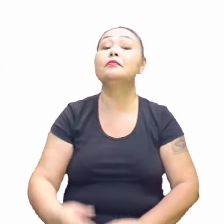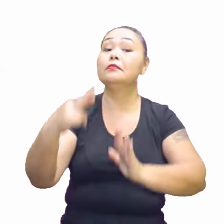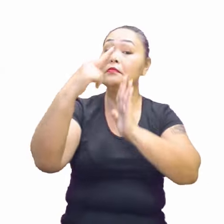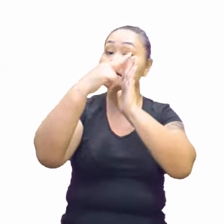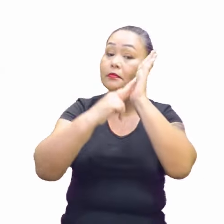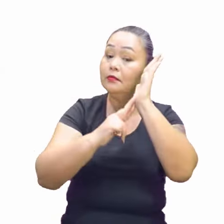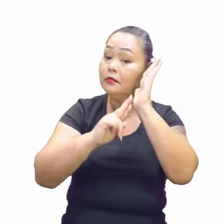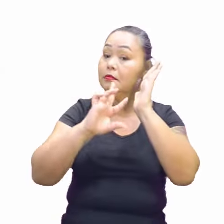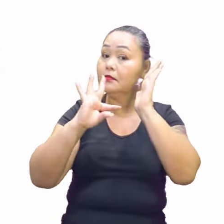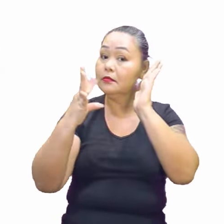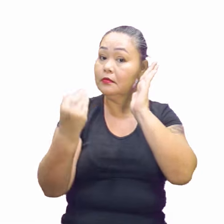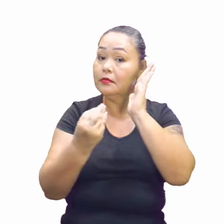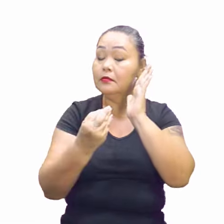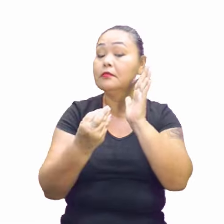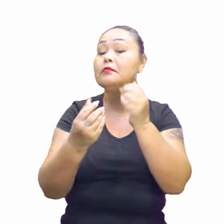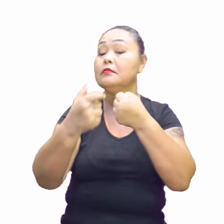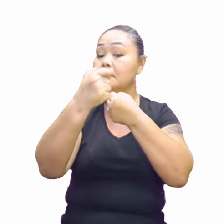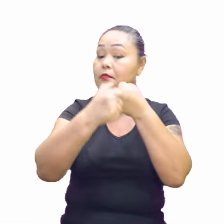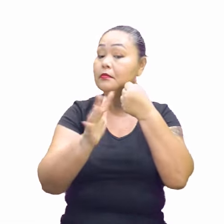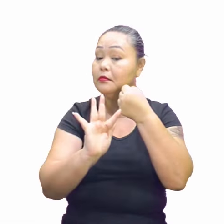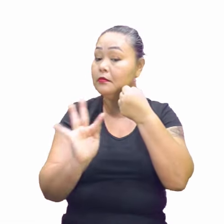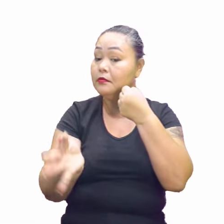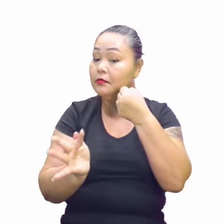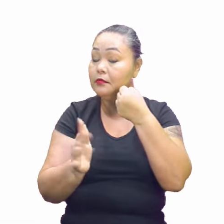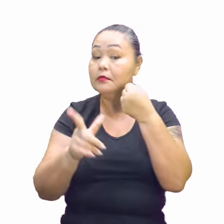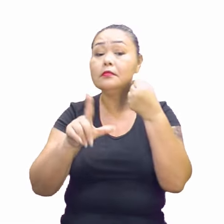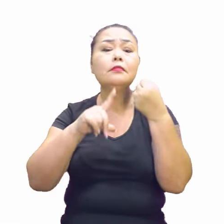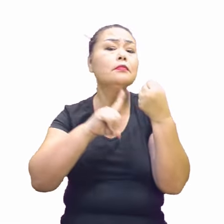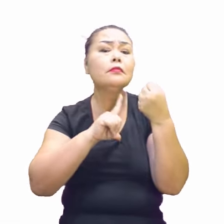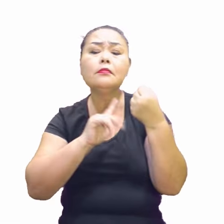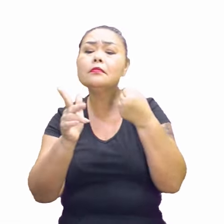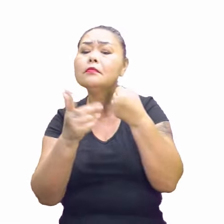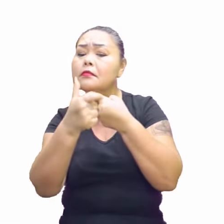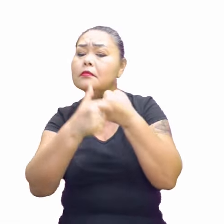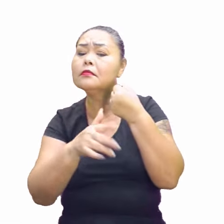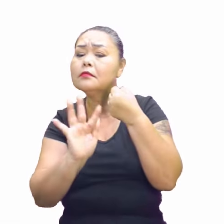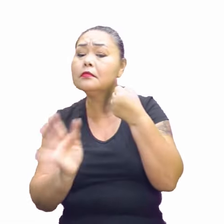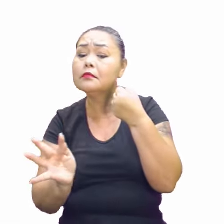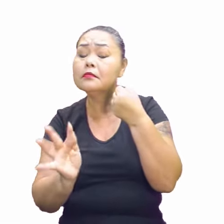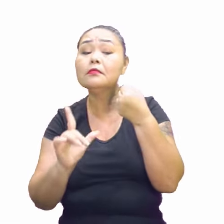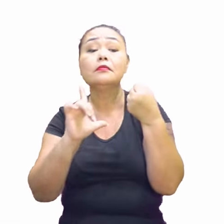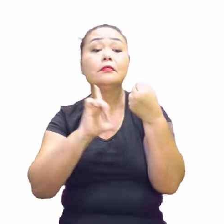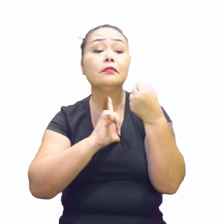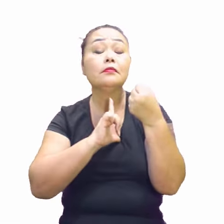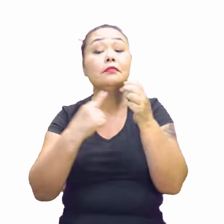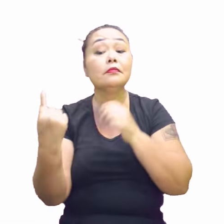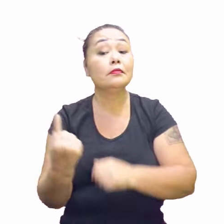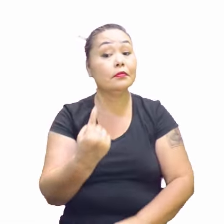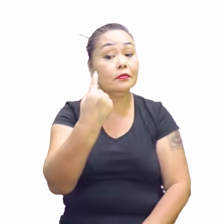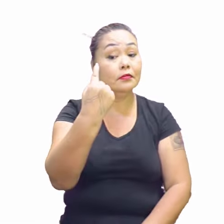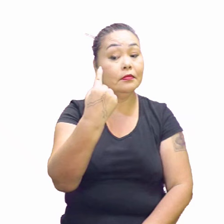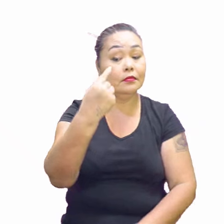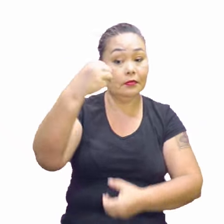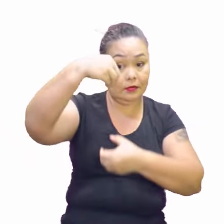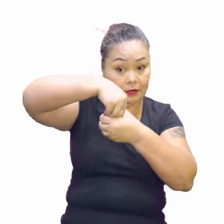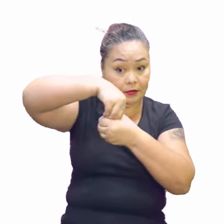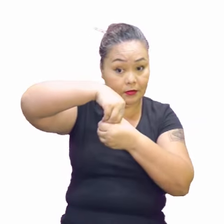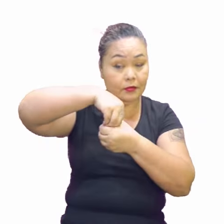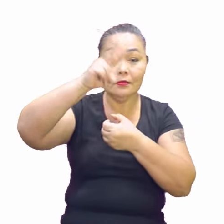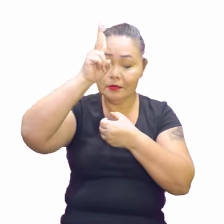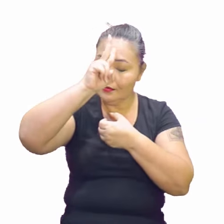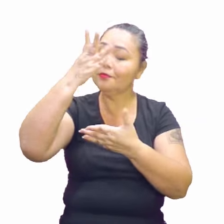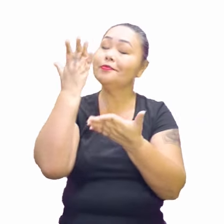Regra geral com sujeito simples. Você já sabe que quando que eu tenho um sujeito simples? Quando apresentas apenas um núcleo.